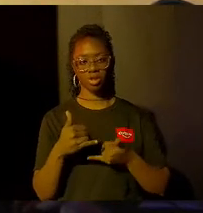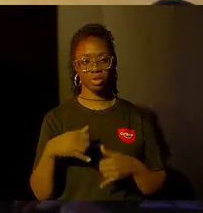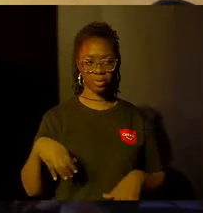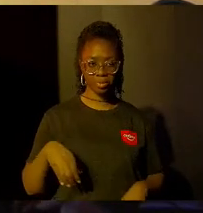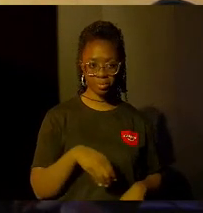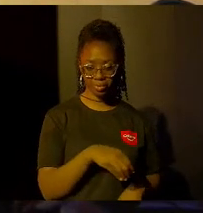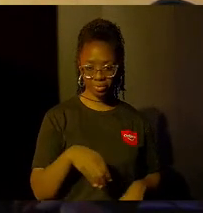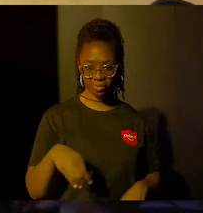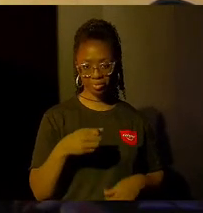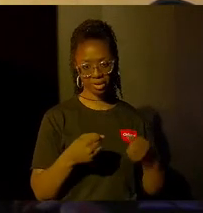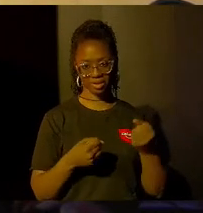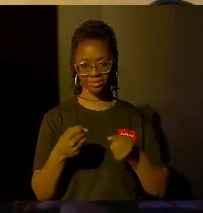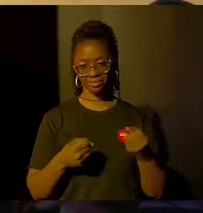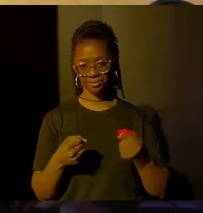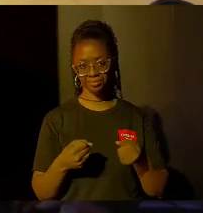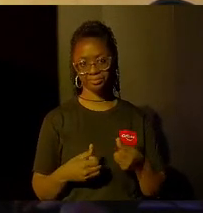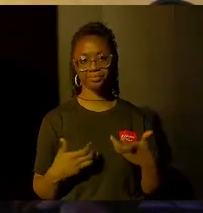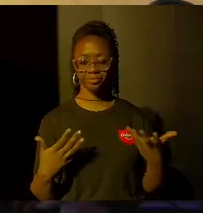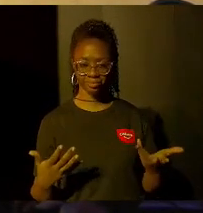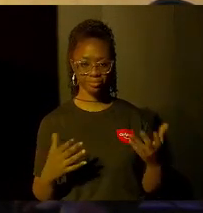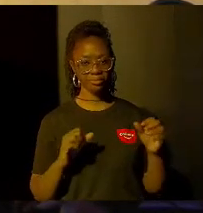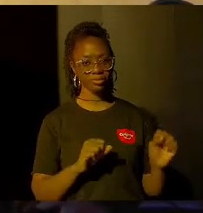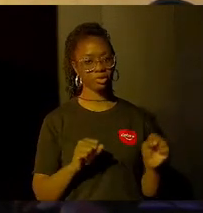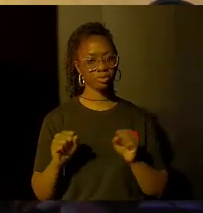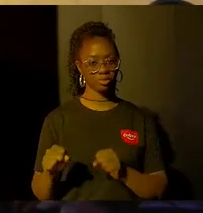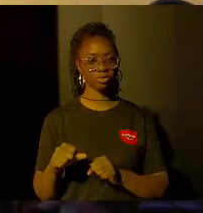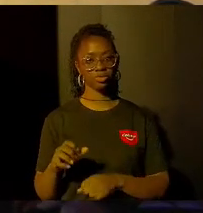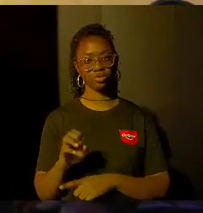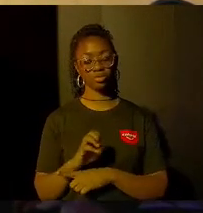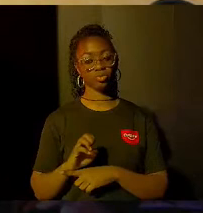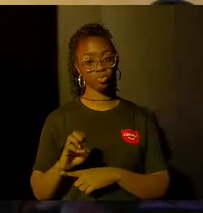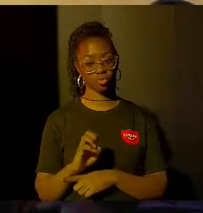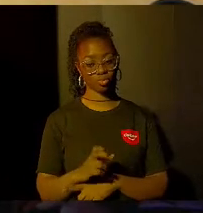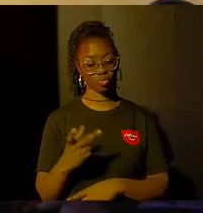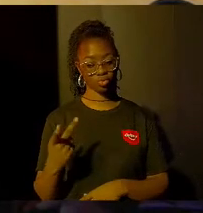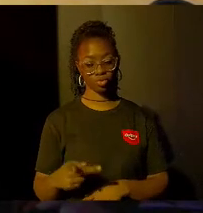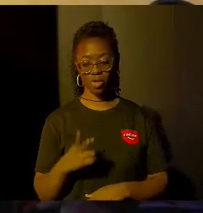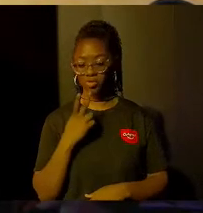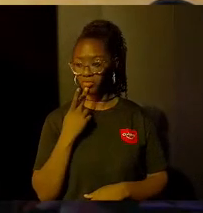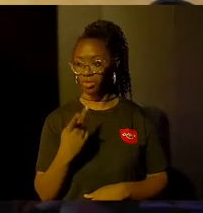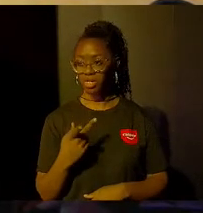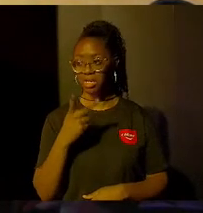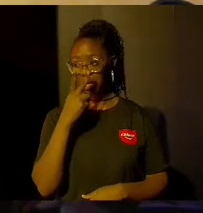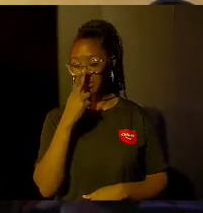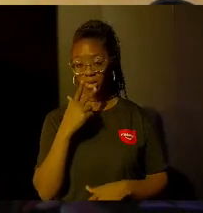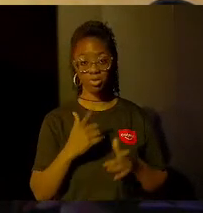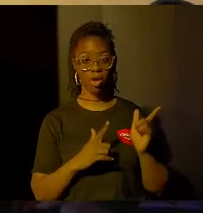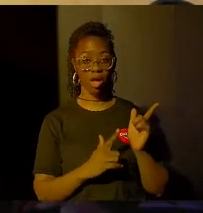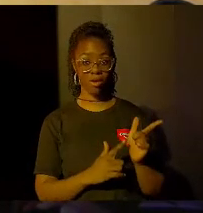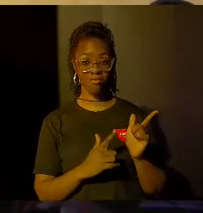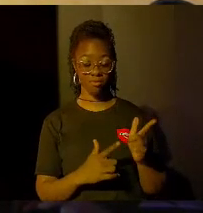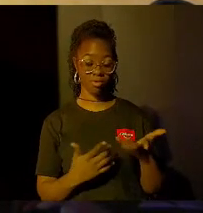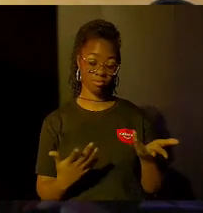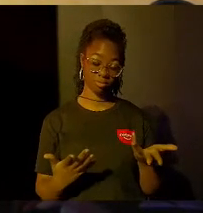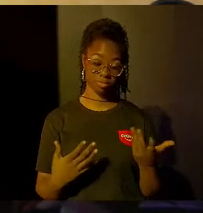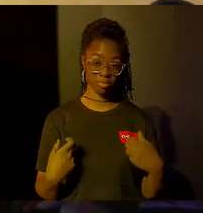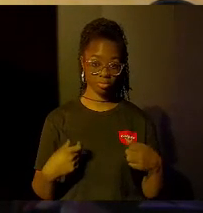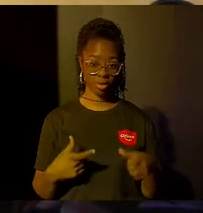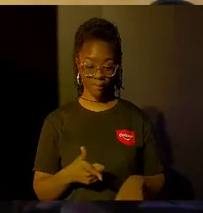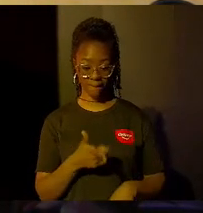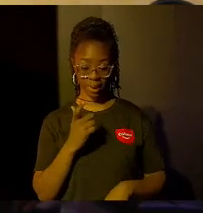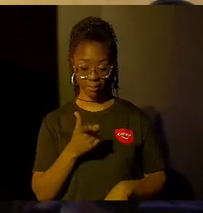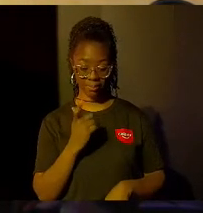e as forças do Estado disse disseram que o carrinho Parecia um revólver por isso precisou eles precisaram